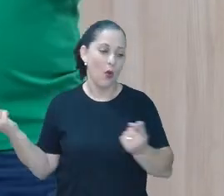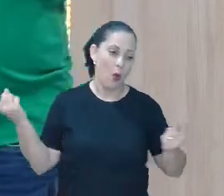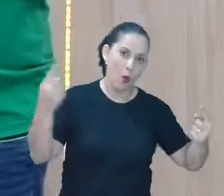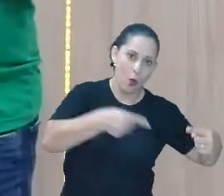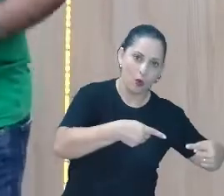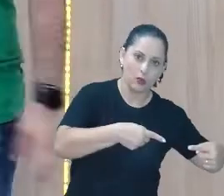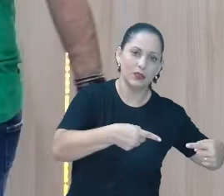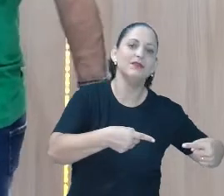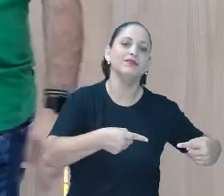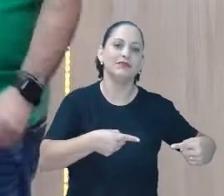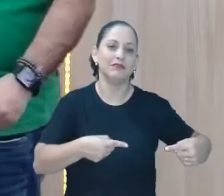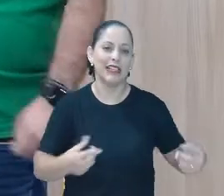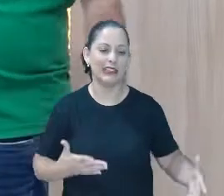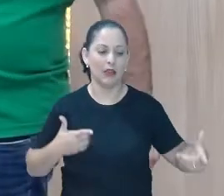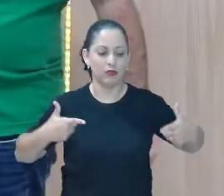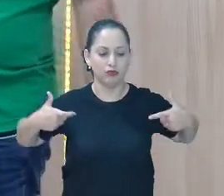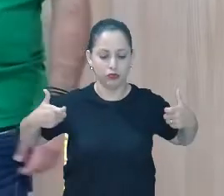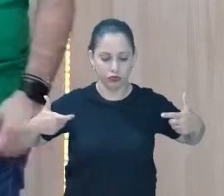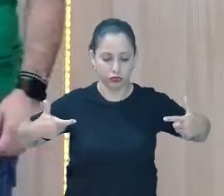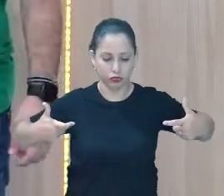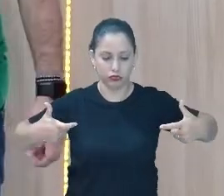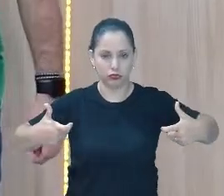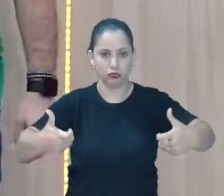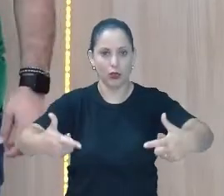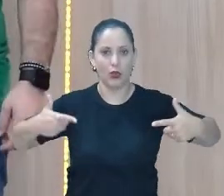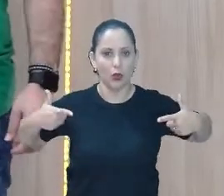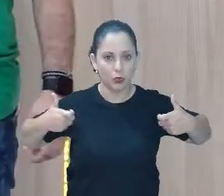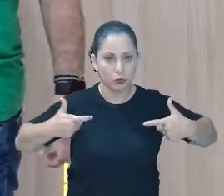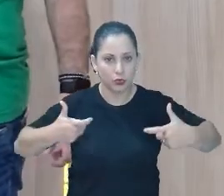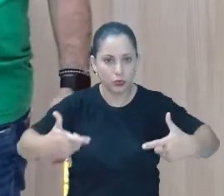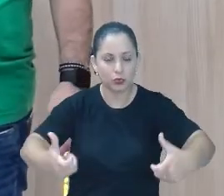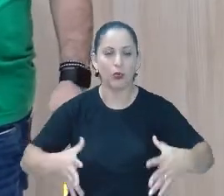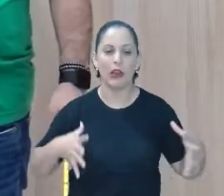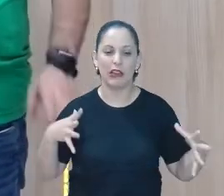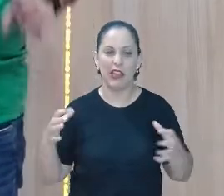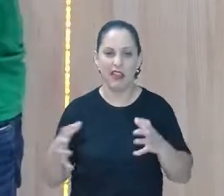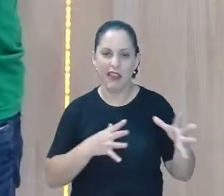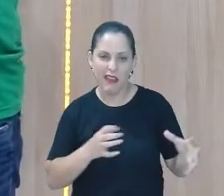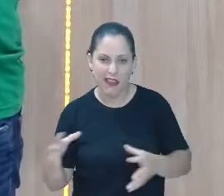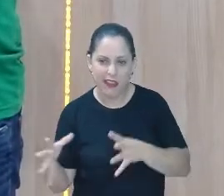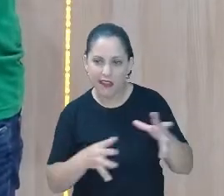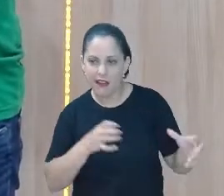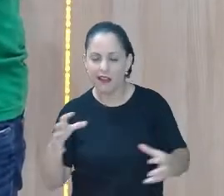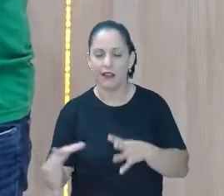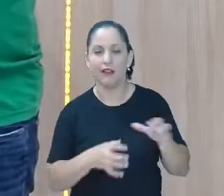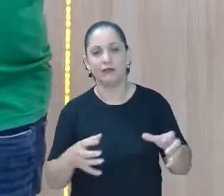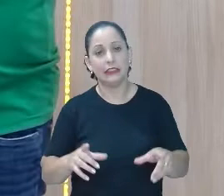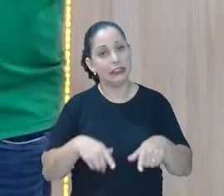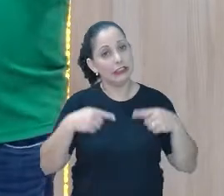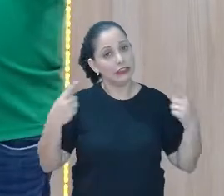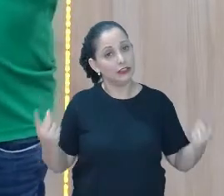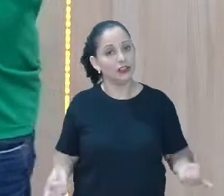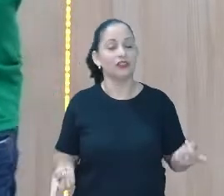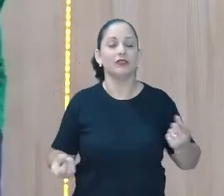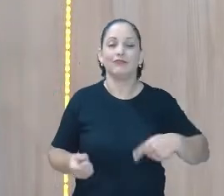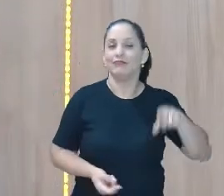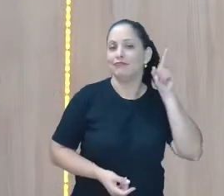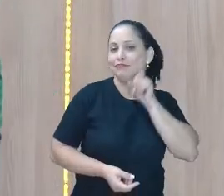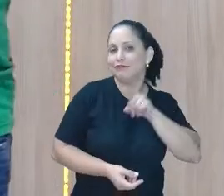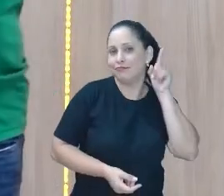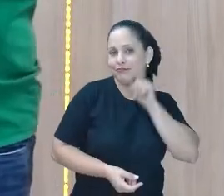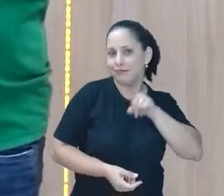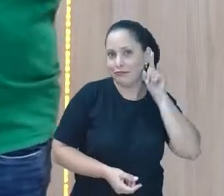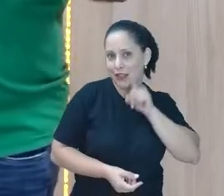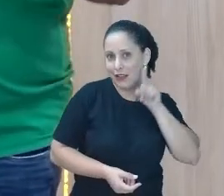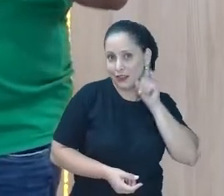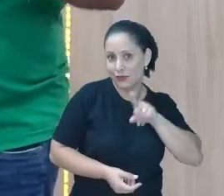vai ser aí a vitória, né, nessa batalha dos americanos, e eles, para mostrar, né, que venceram